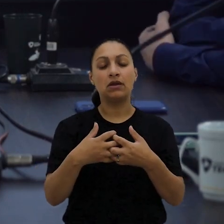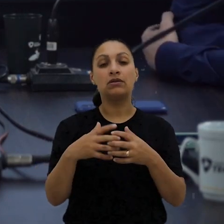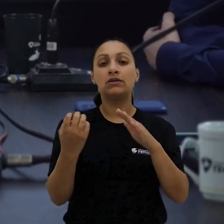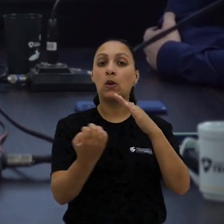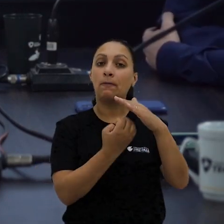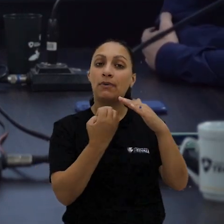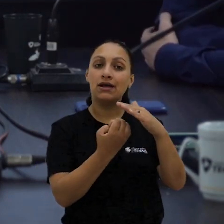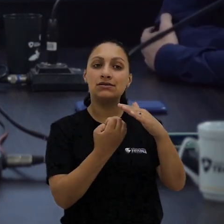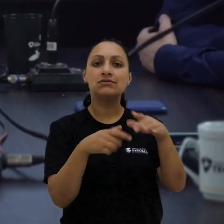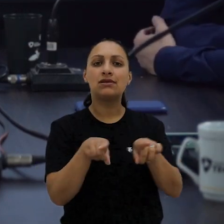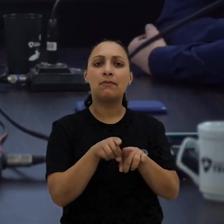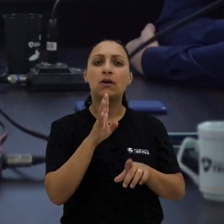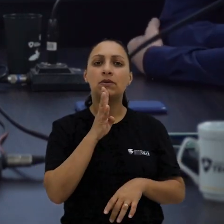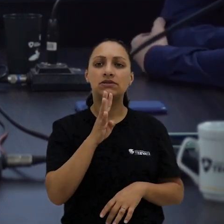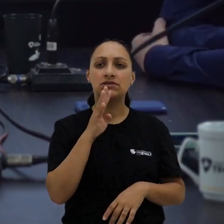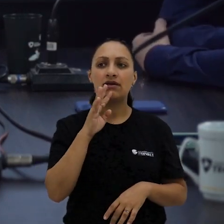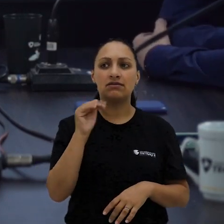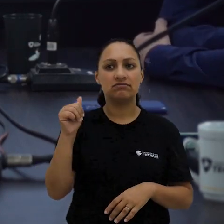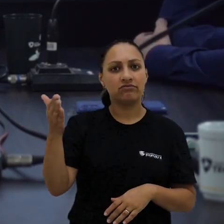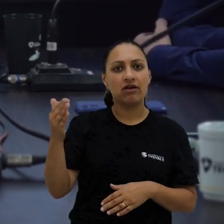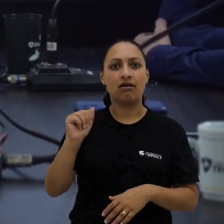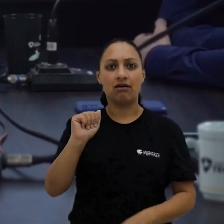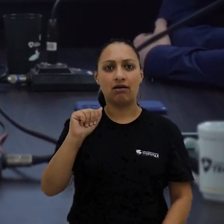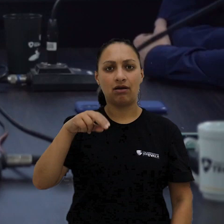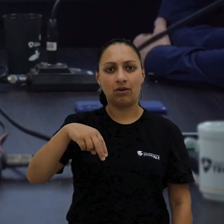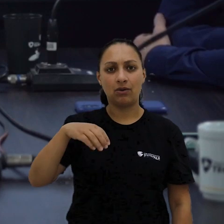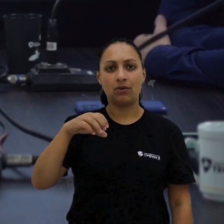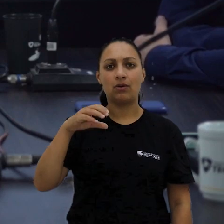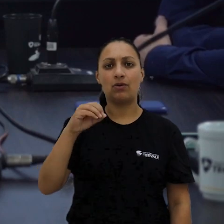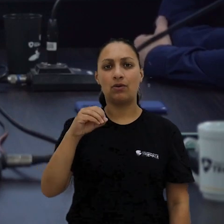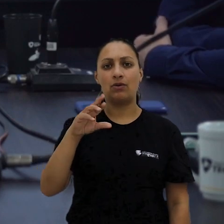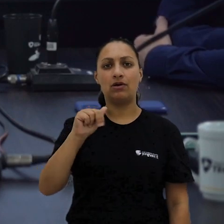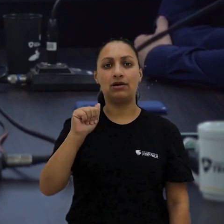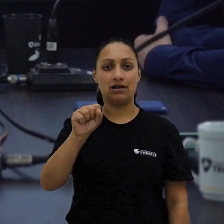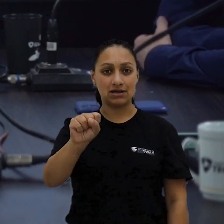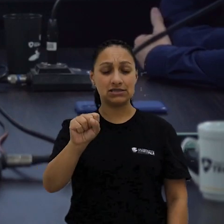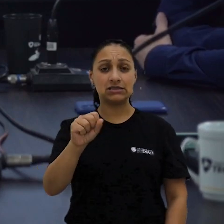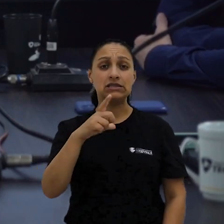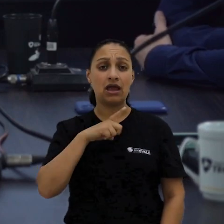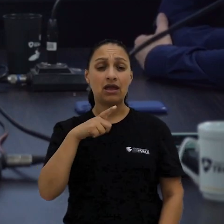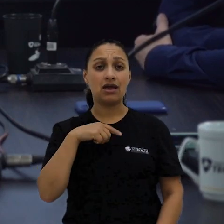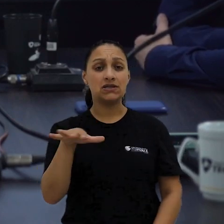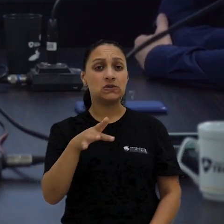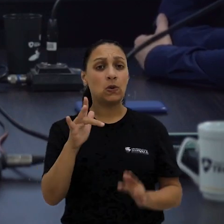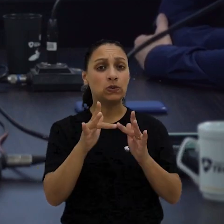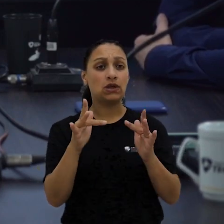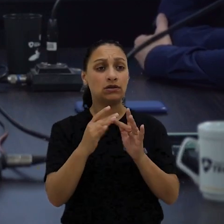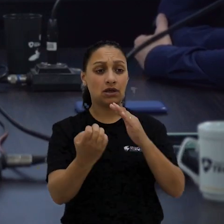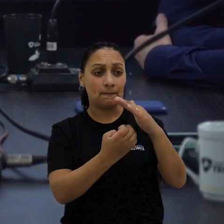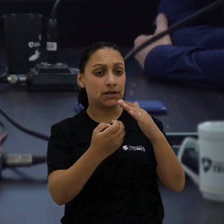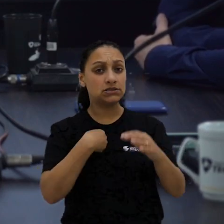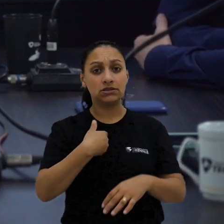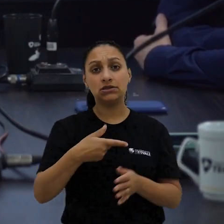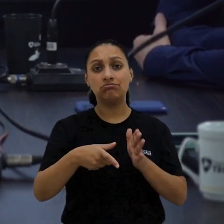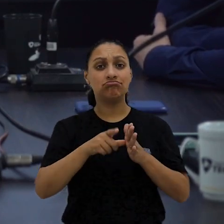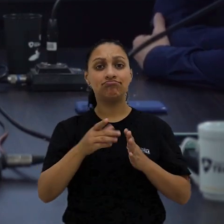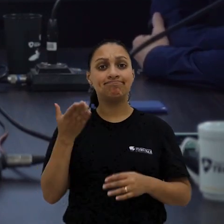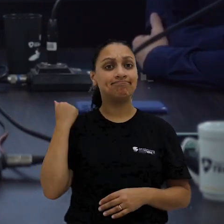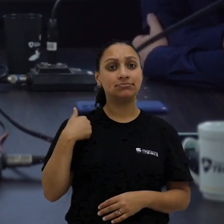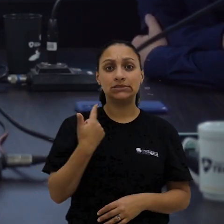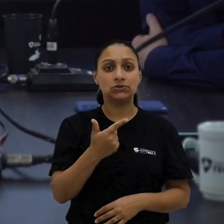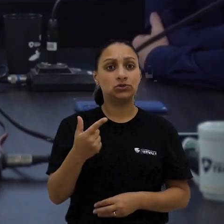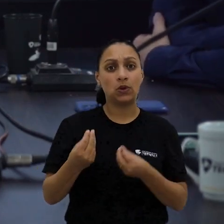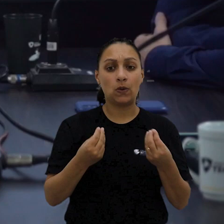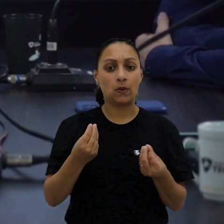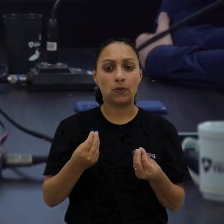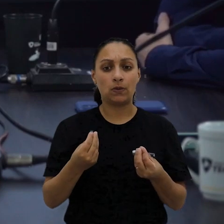Tem as empresas que são externas, que são as âncoras. Então, a gente tem acesso a empresas que talvez nem não teríamos, assim, se